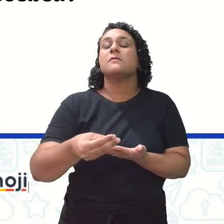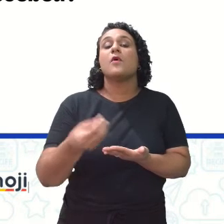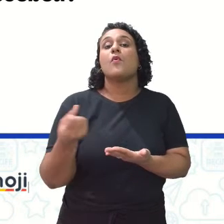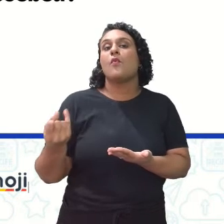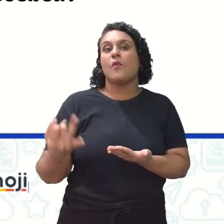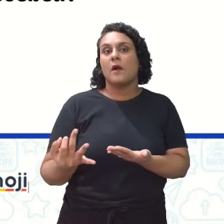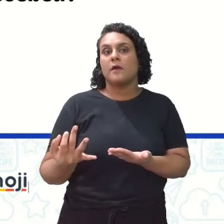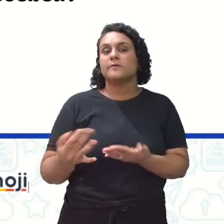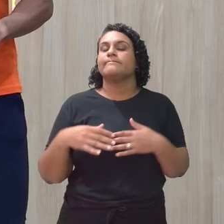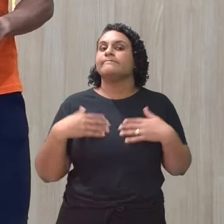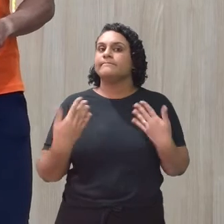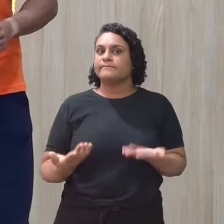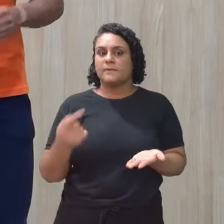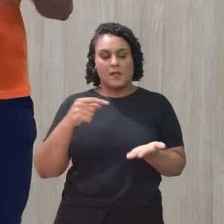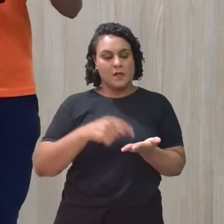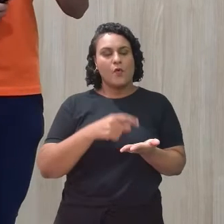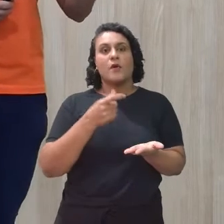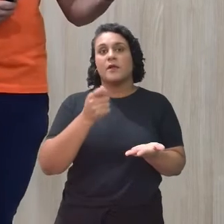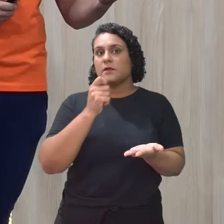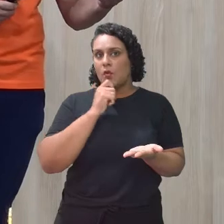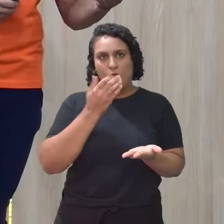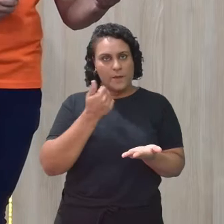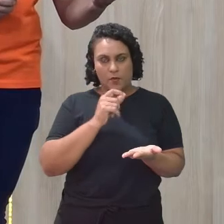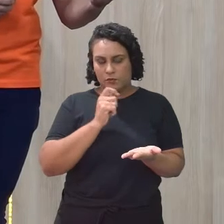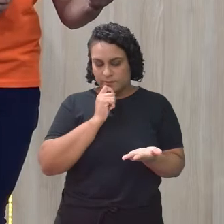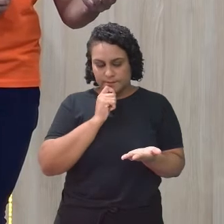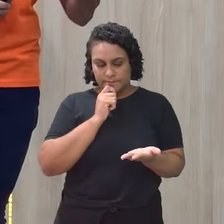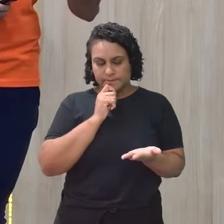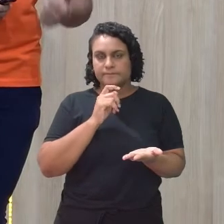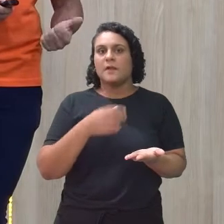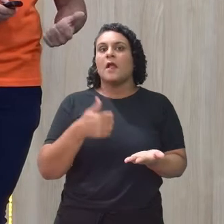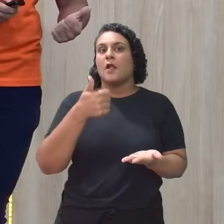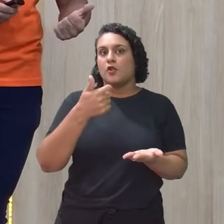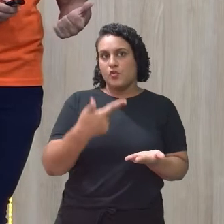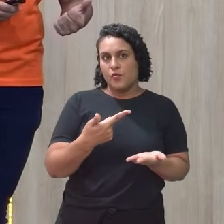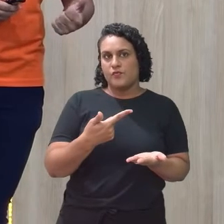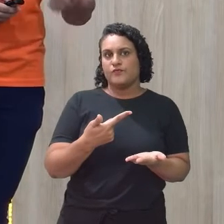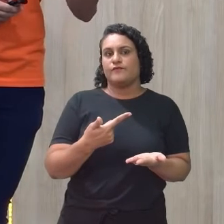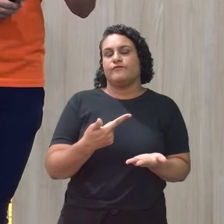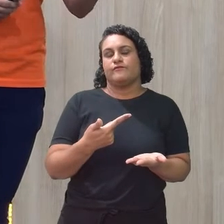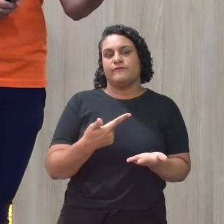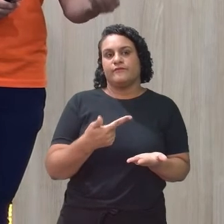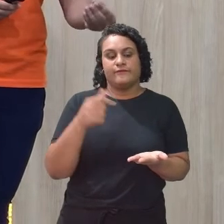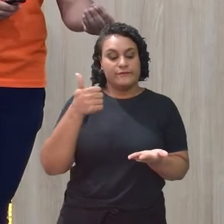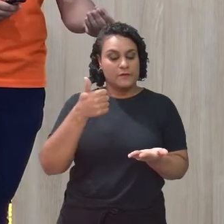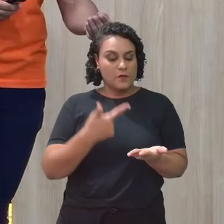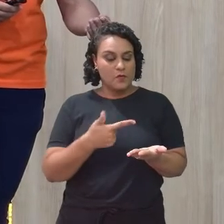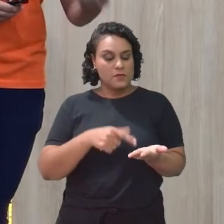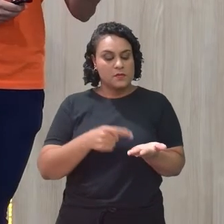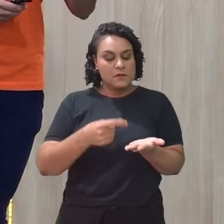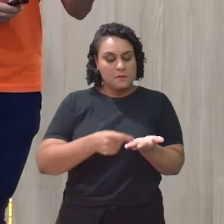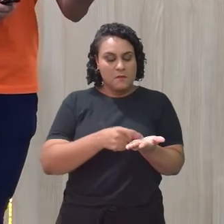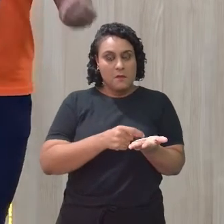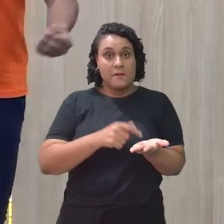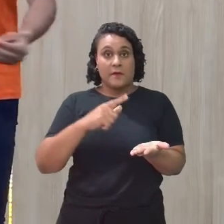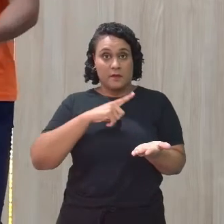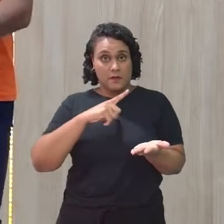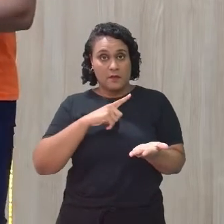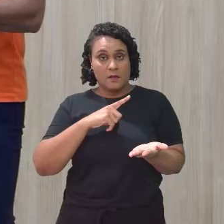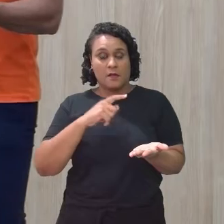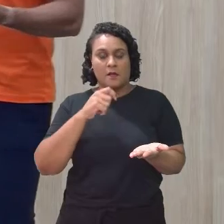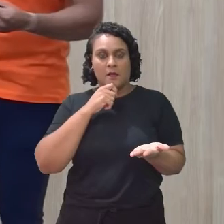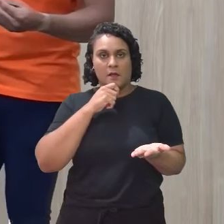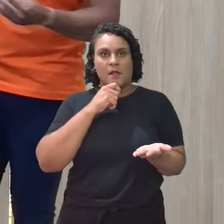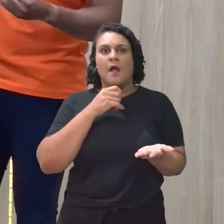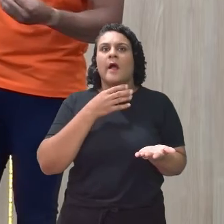Então, a parte que ele não comeu foram 12 pedaços no total de 20. Esses 12 pedaços, ele dividiu aí